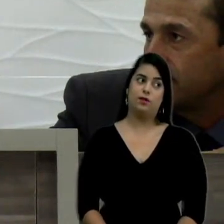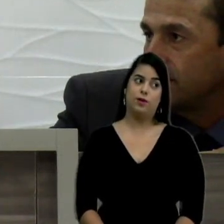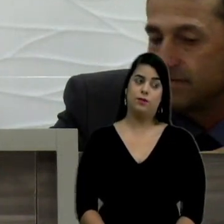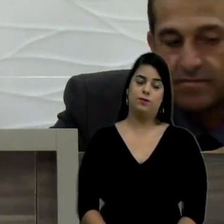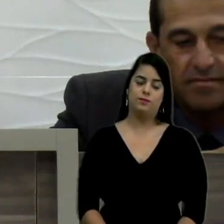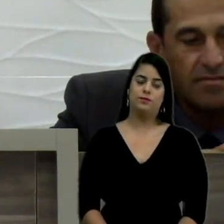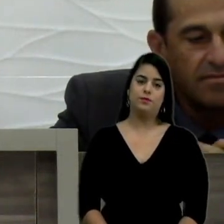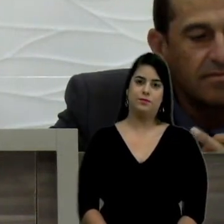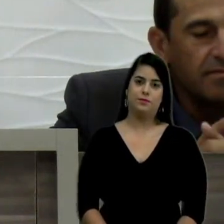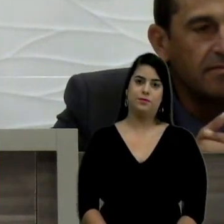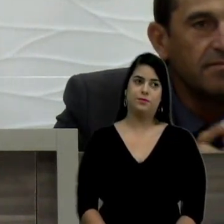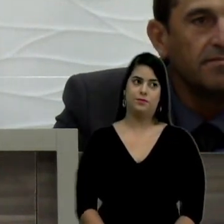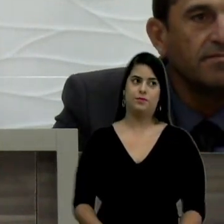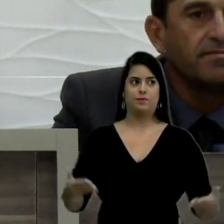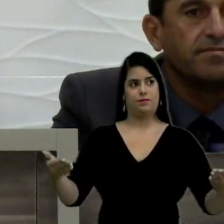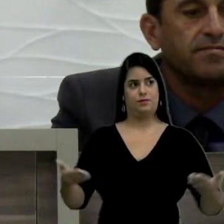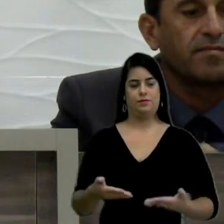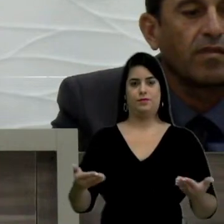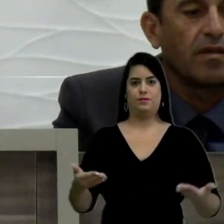Passo